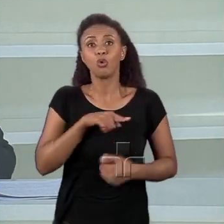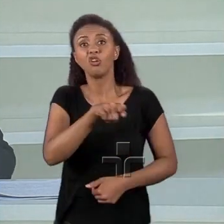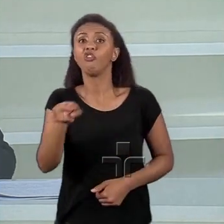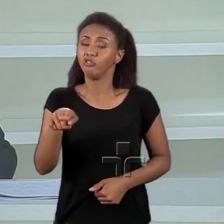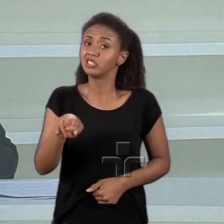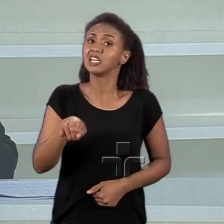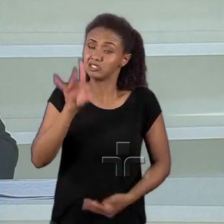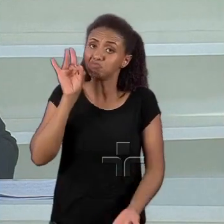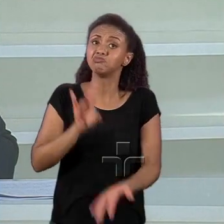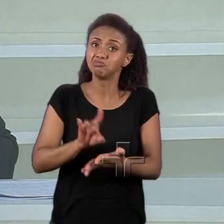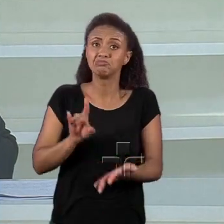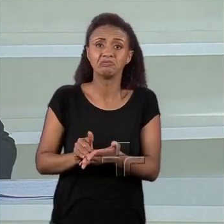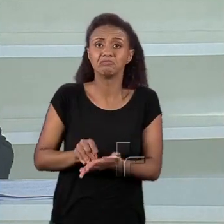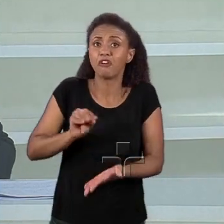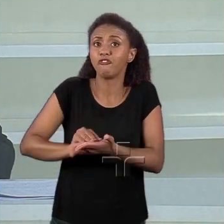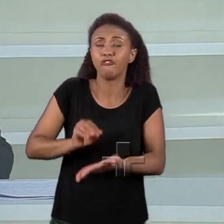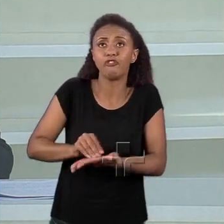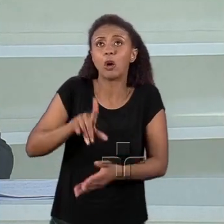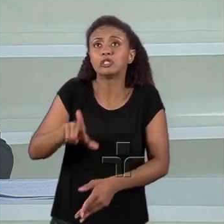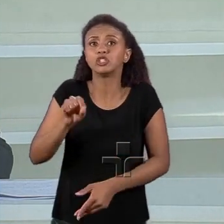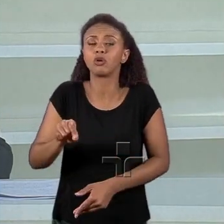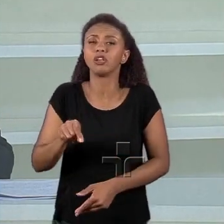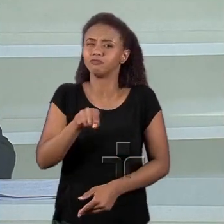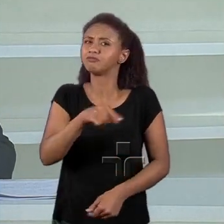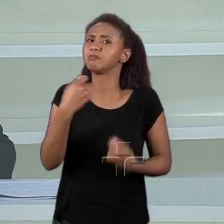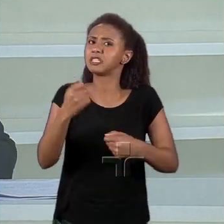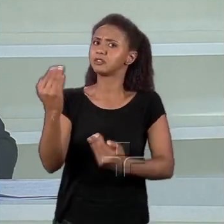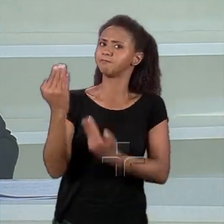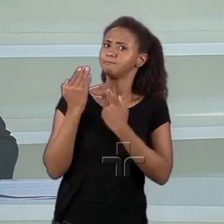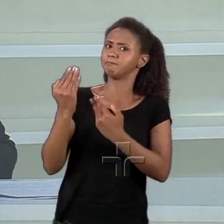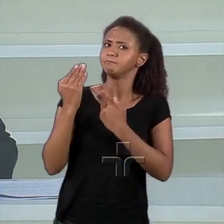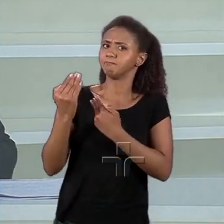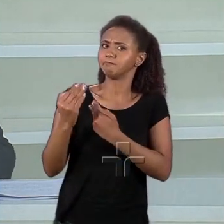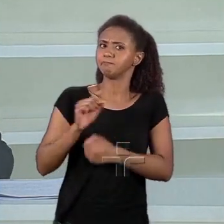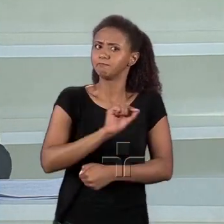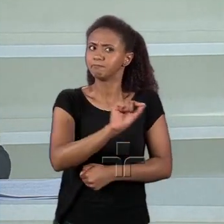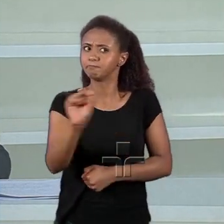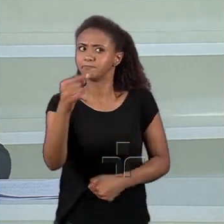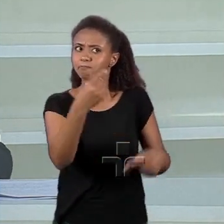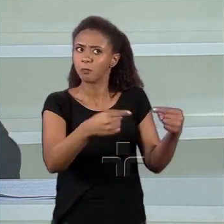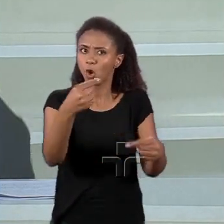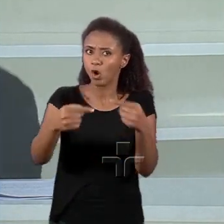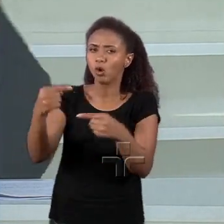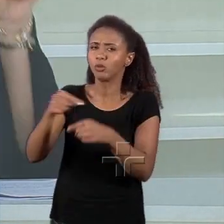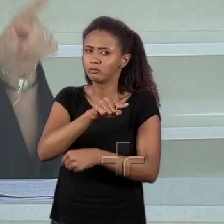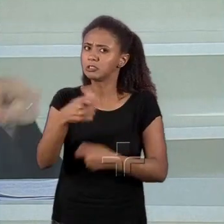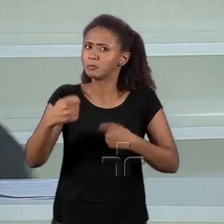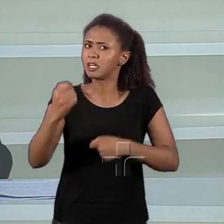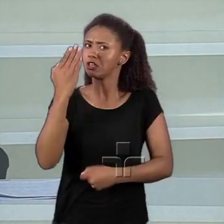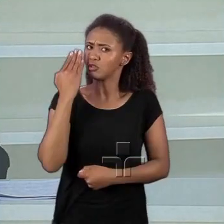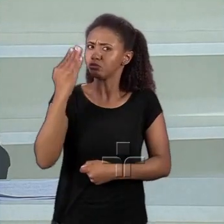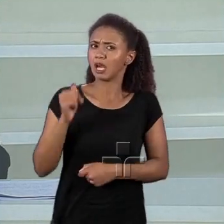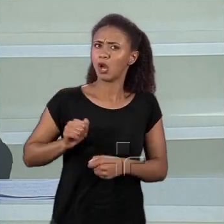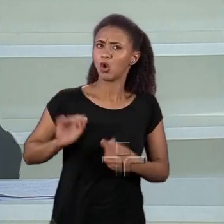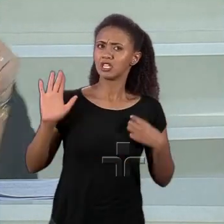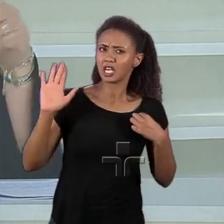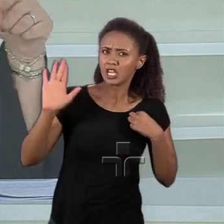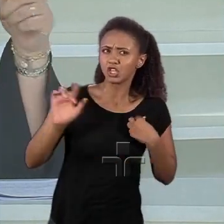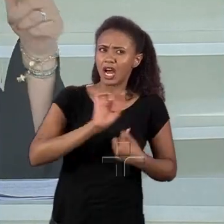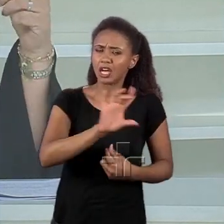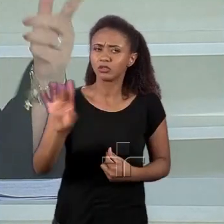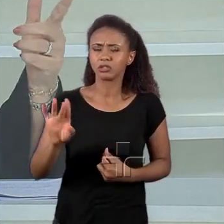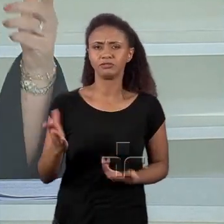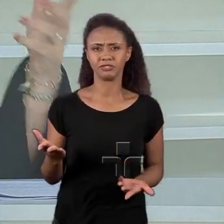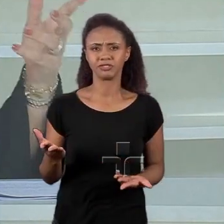até agora. Desconfiem mesmo dos políticos, desconfiem muito dos políticos e olhe a vida de cada um deles. Quem é que